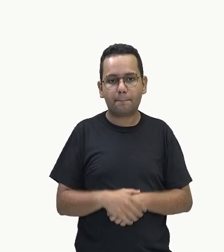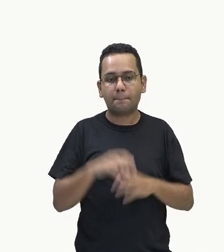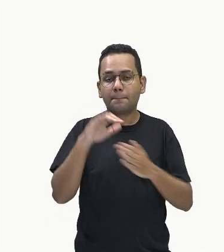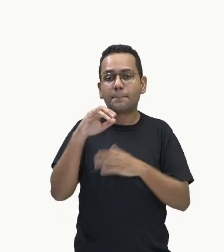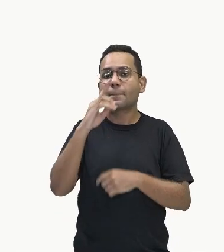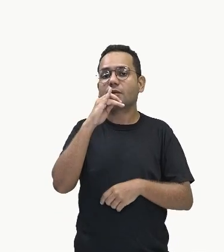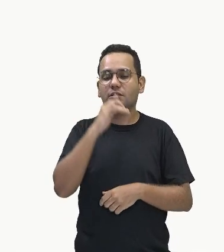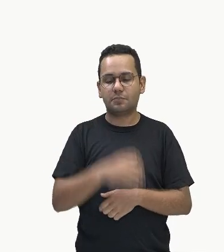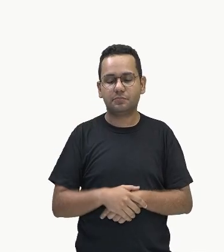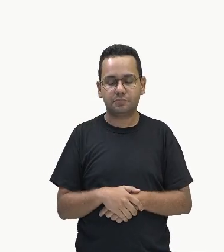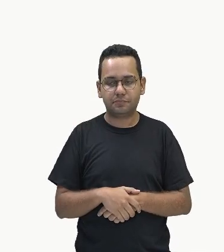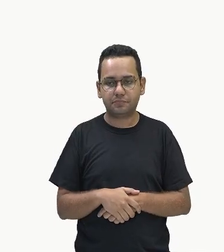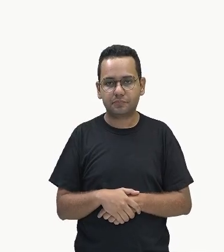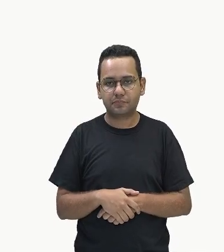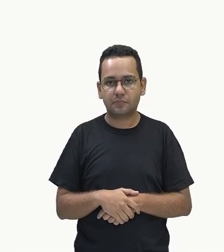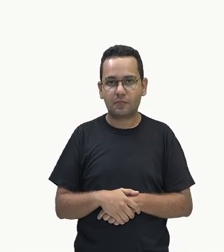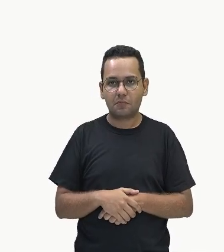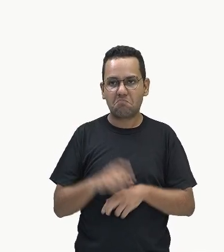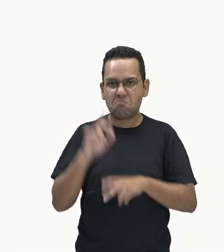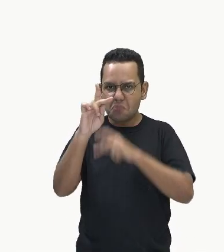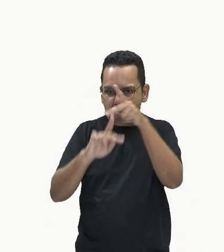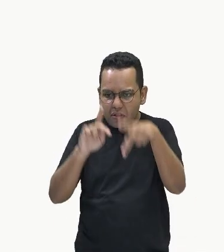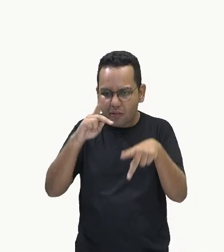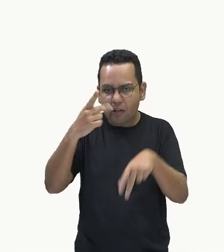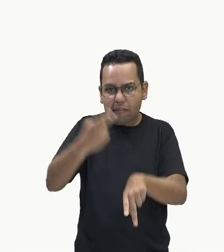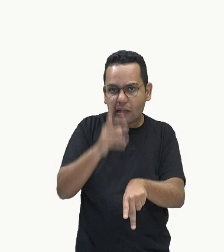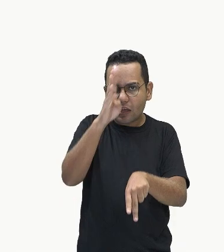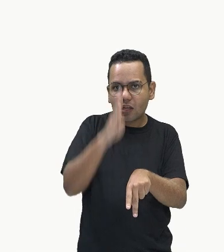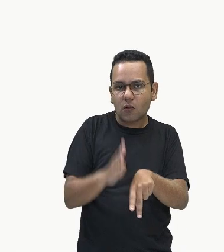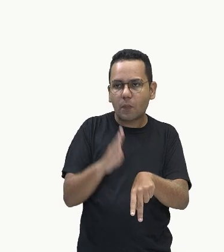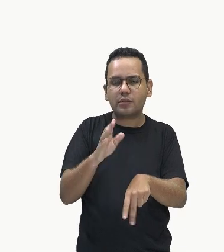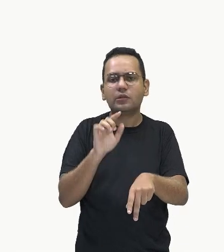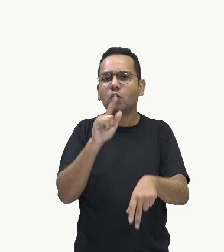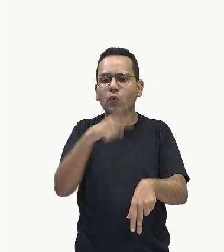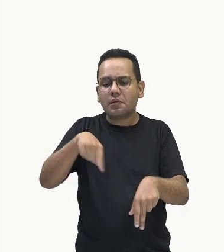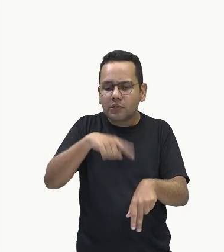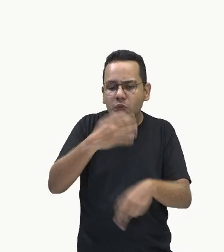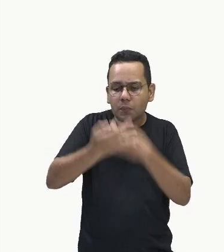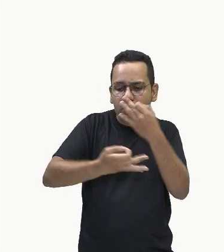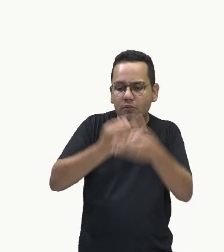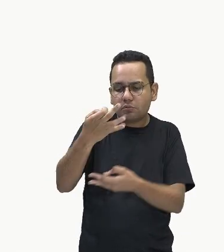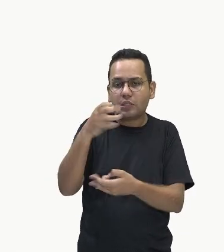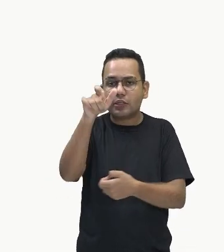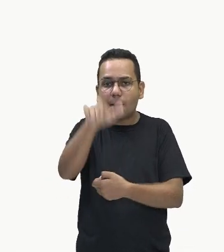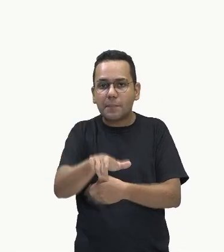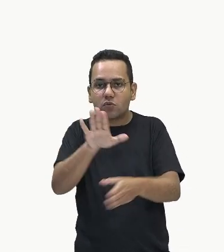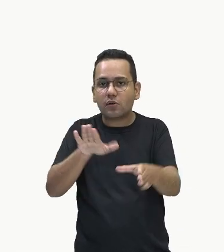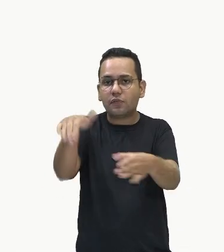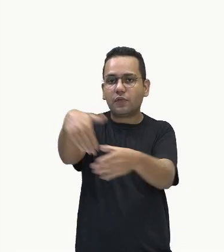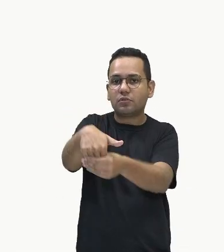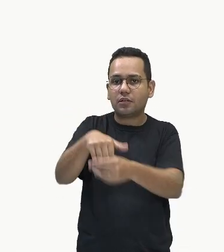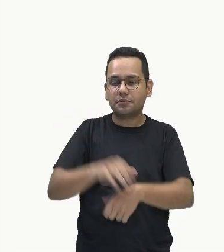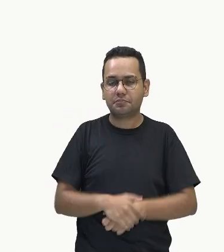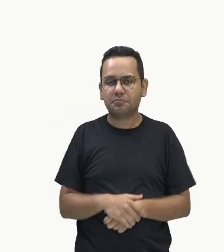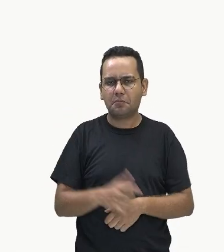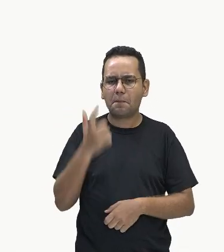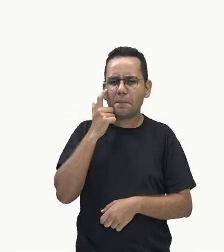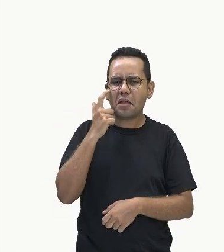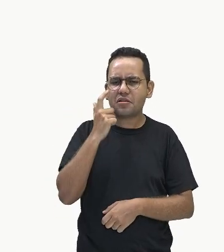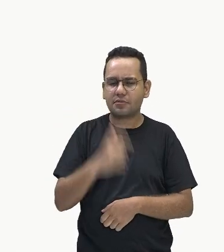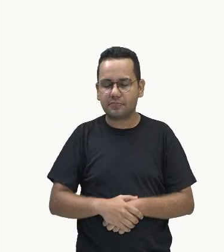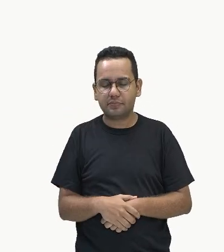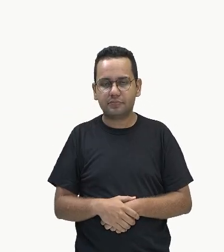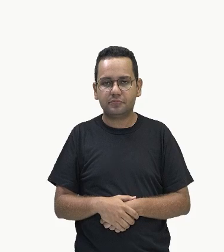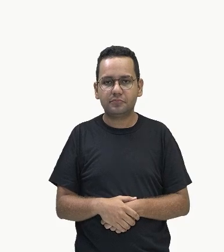a população do Brasil para verificar as intenções de votos, né? Imagine aí, a gente tem que ir